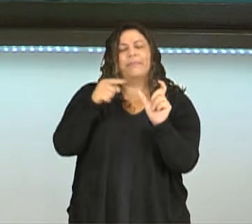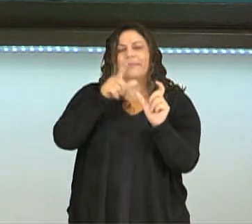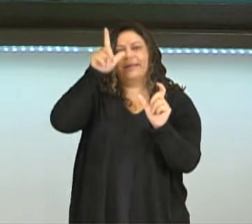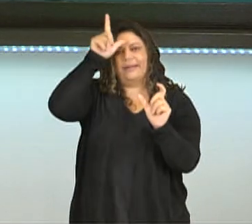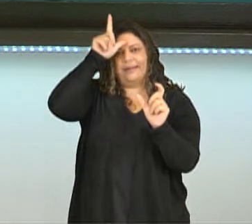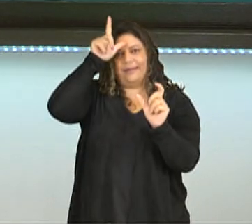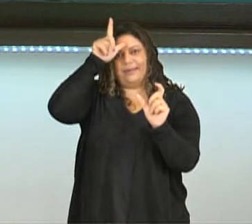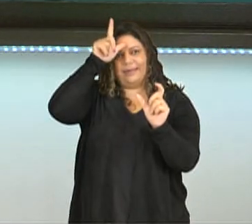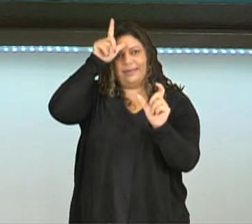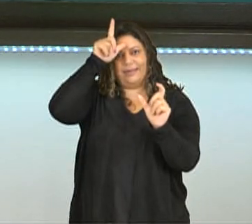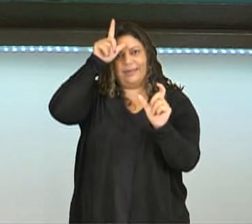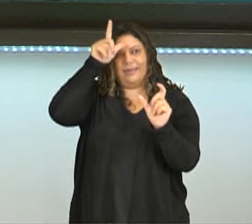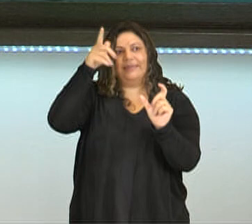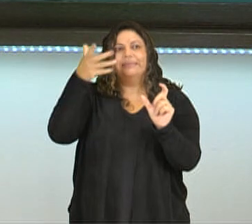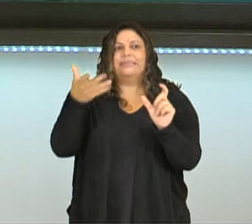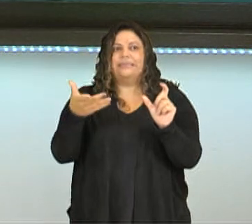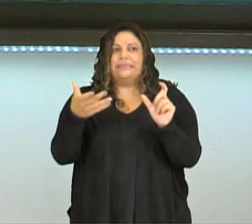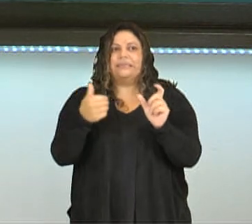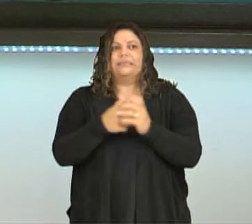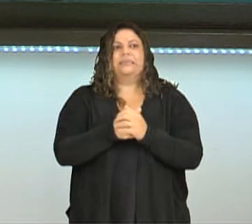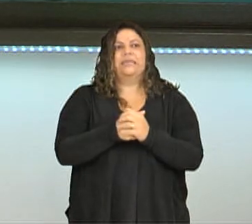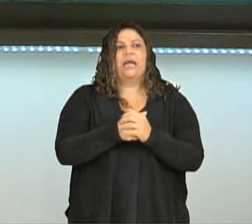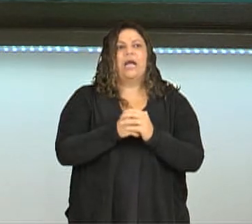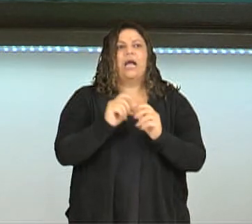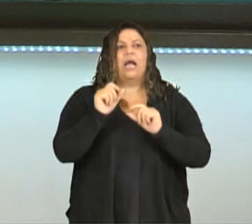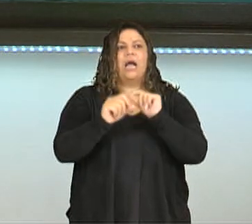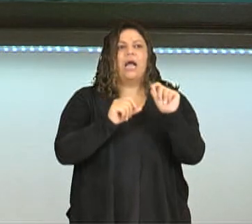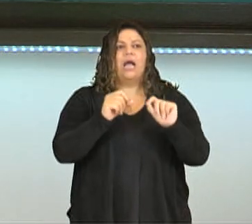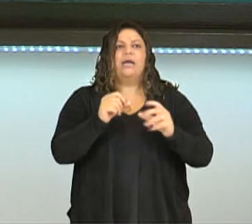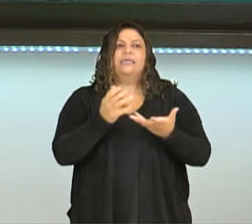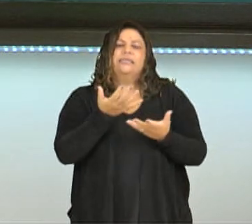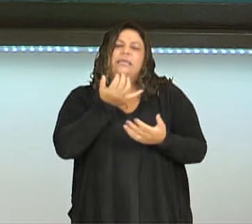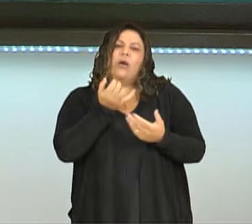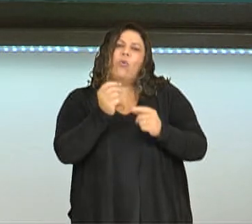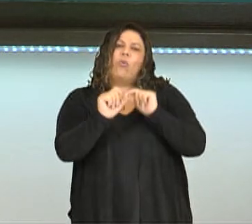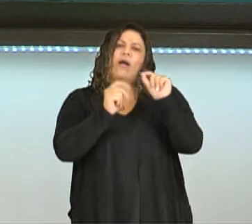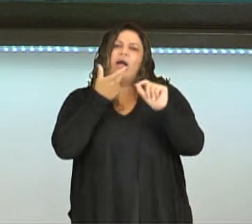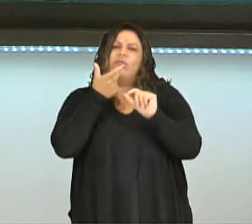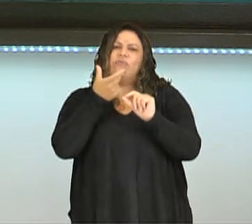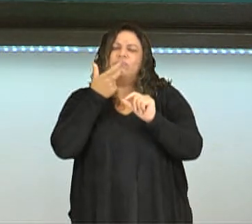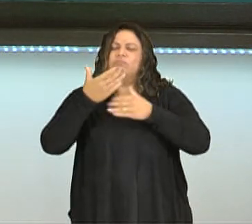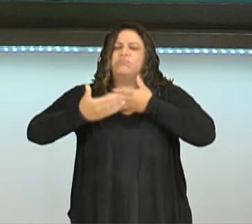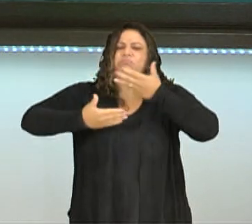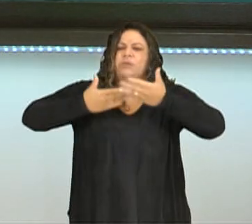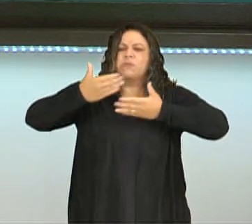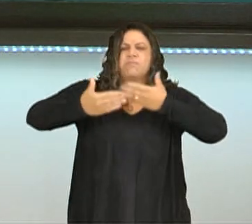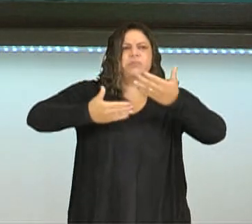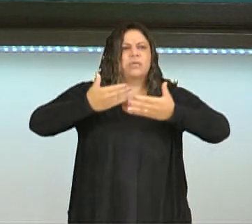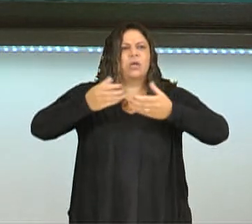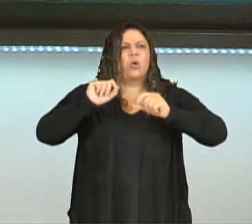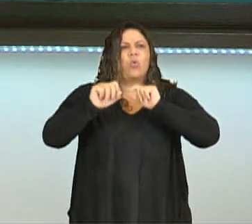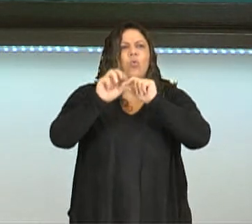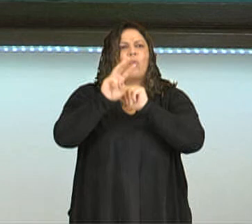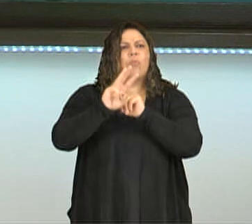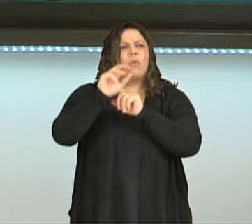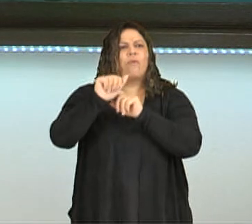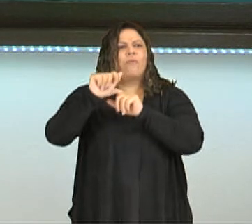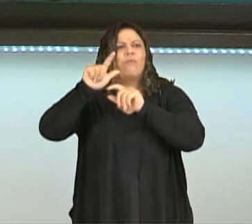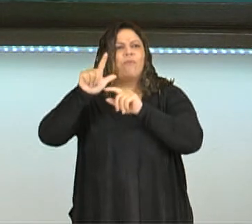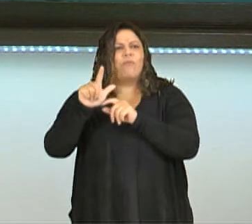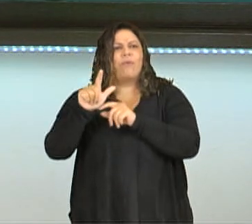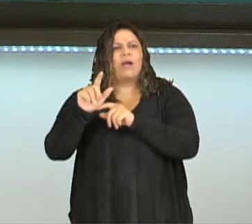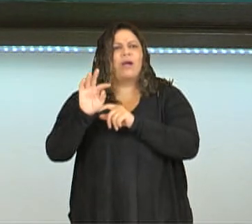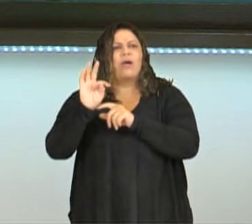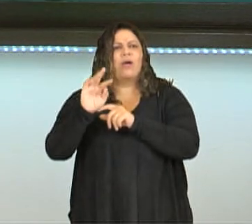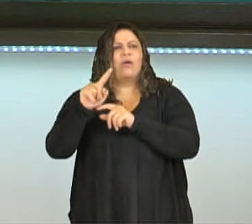me desculpem a pronúncia. Ela é um compasso ternário, então de 3 passos, diferentes de